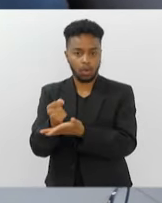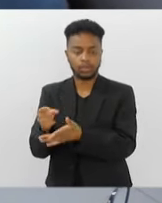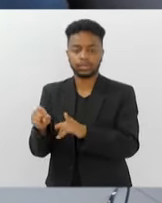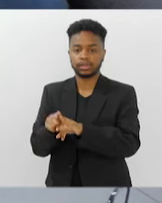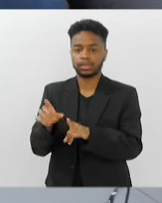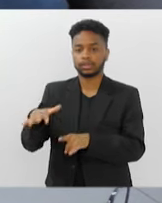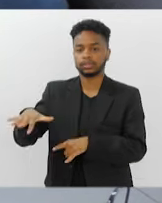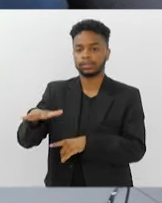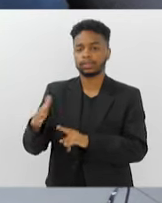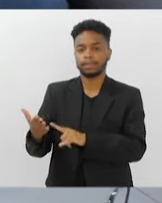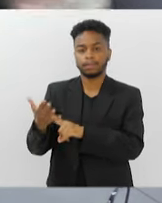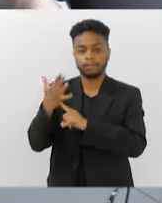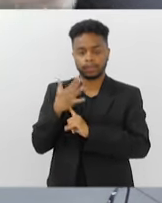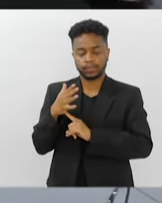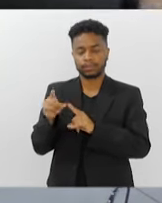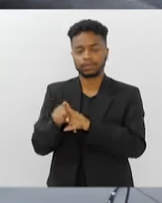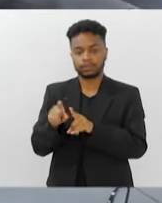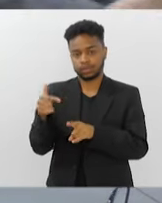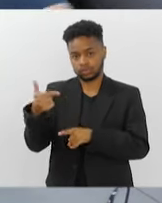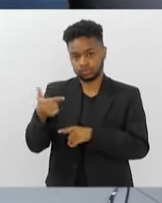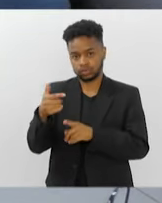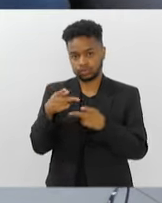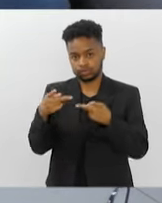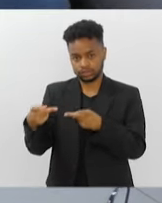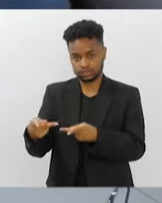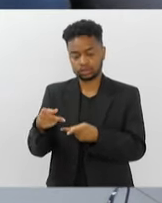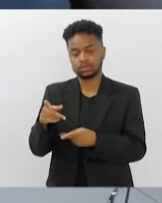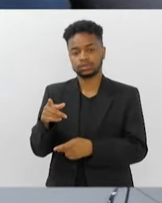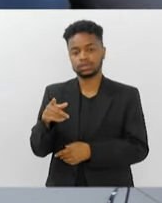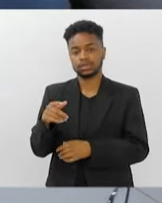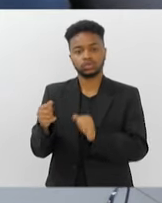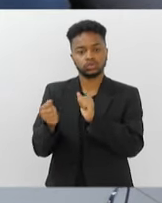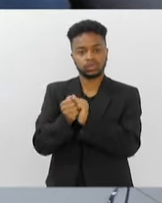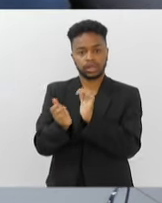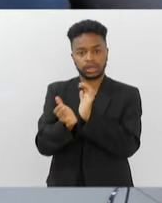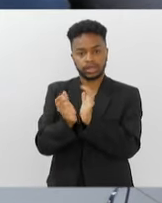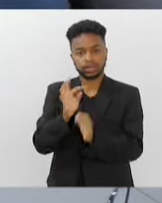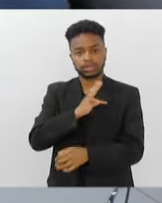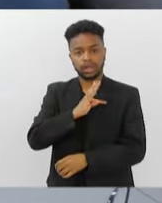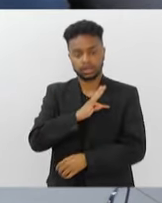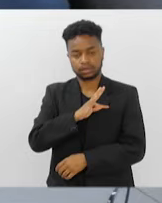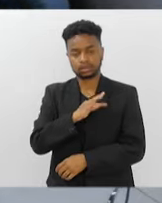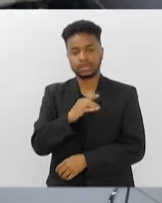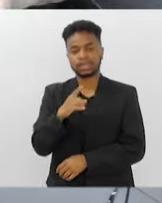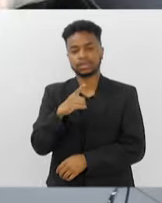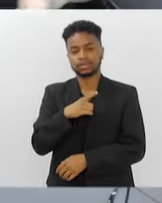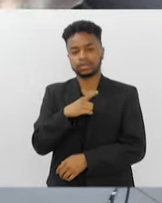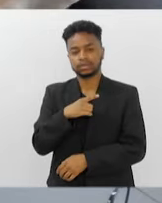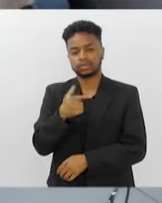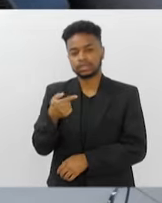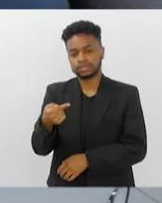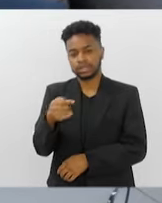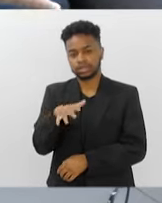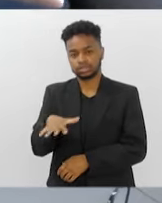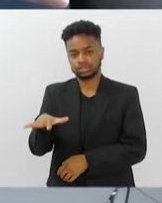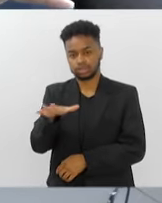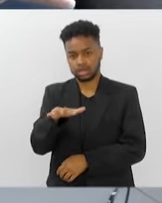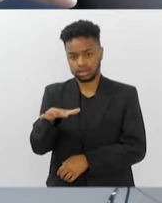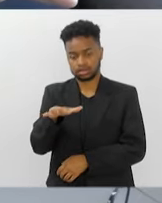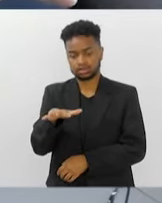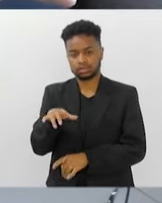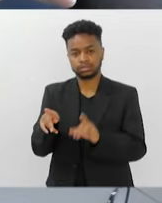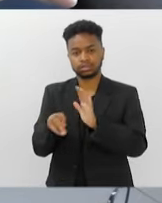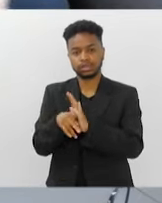nos apresentaram isso já numa segunda visita Nossa com com a equipe técnica eles terão lá sete áreas de